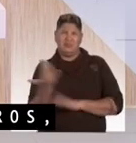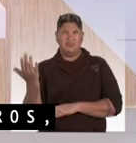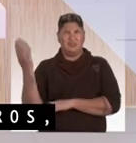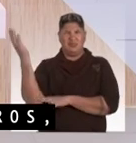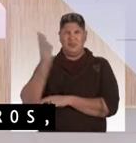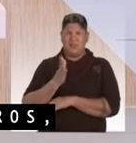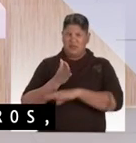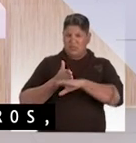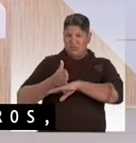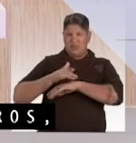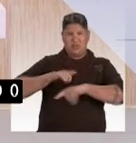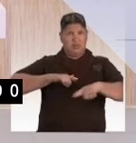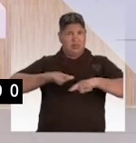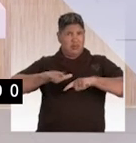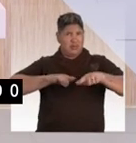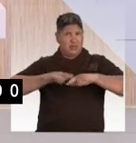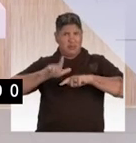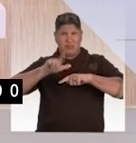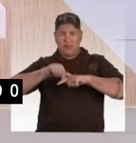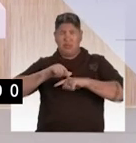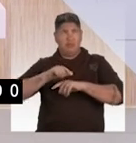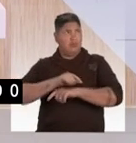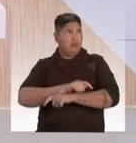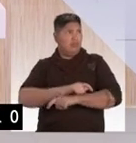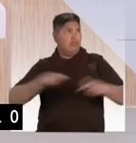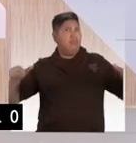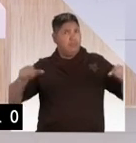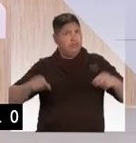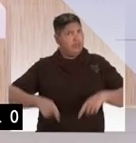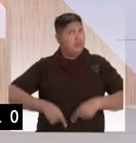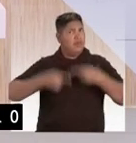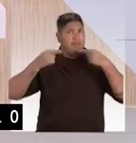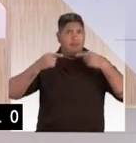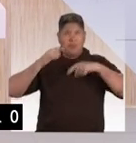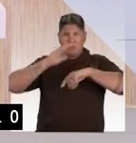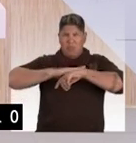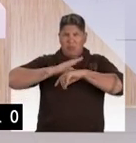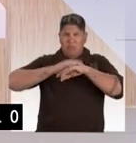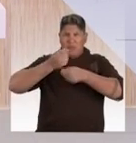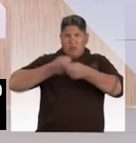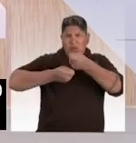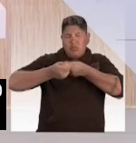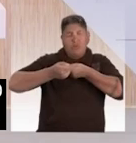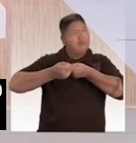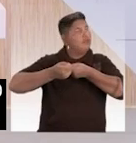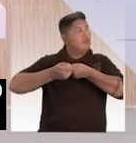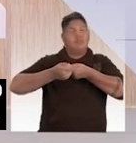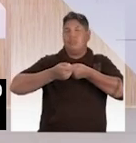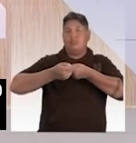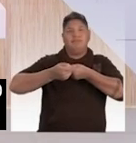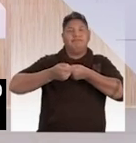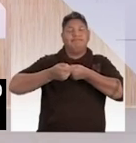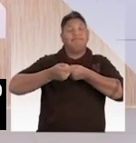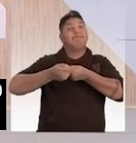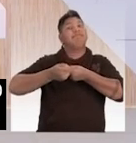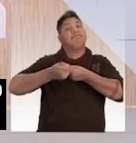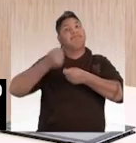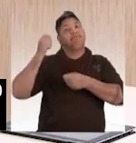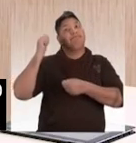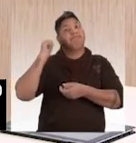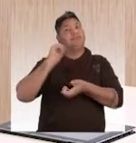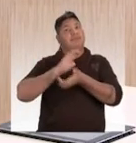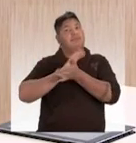Para muitos brasileiros, ingressar no mercado de trabalho é um grande desafio, não só pelo momento econômico vivido pelo